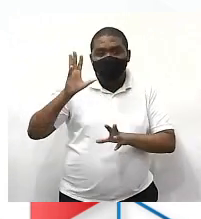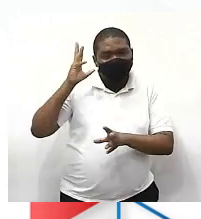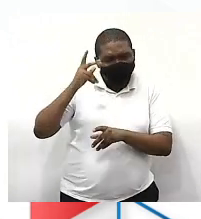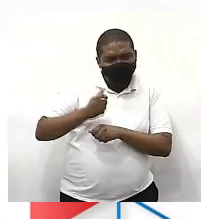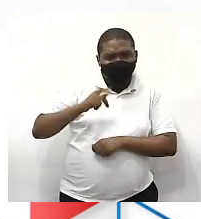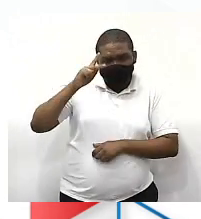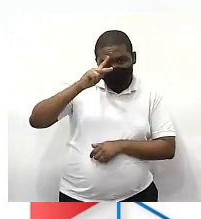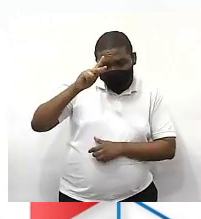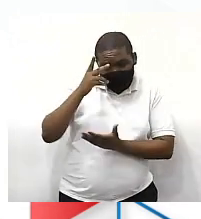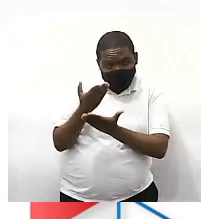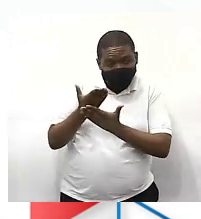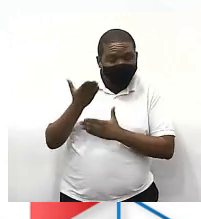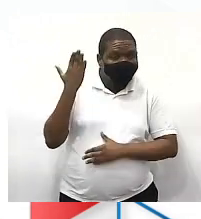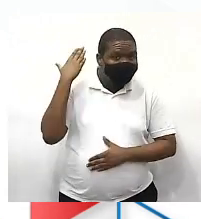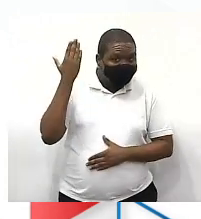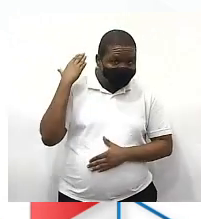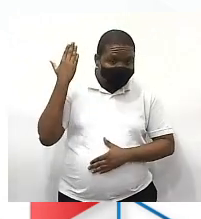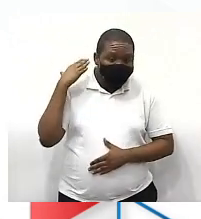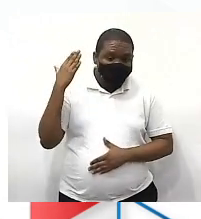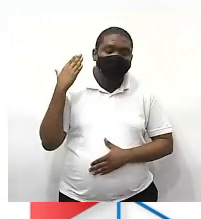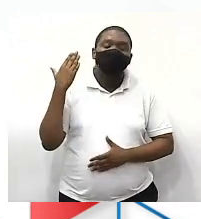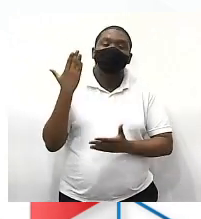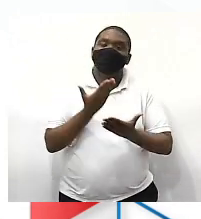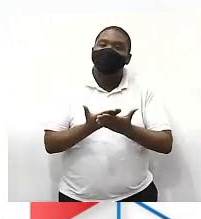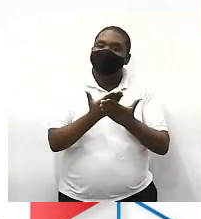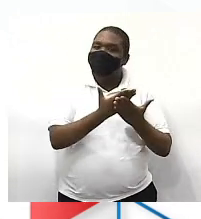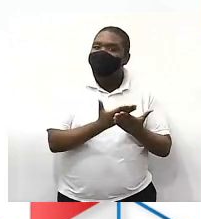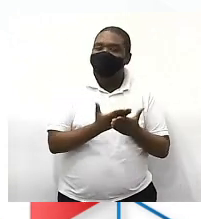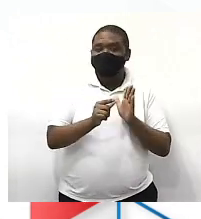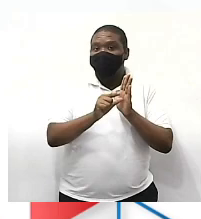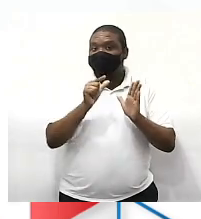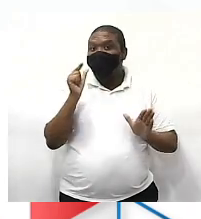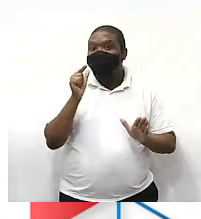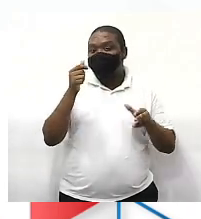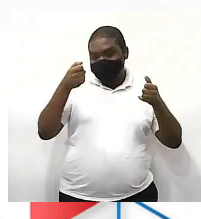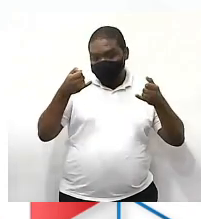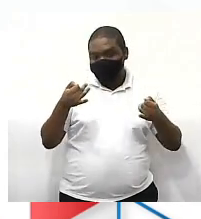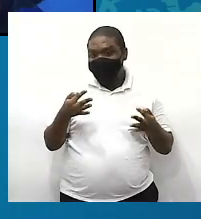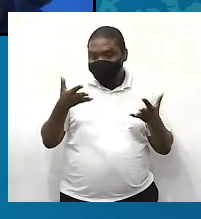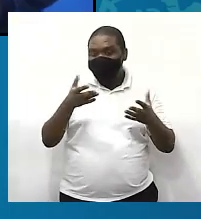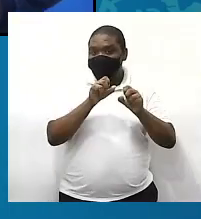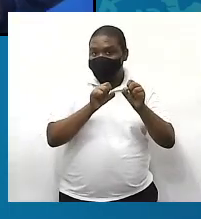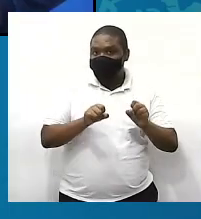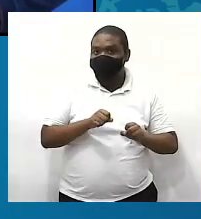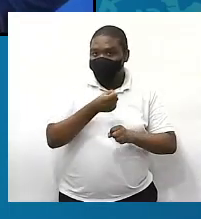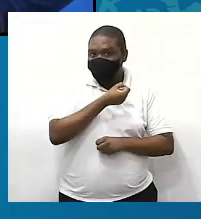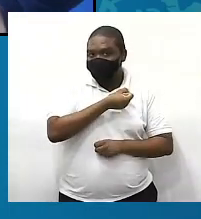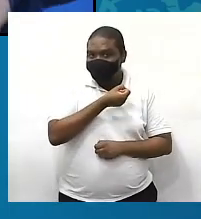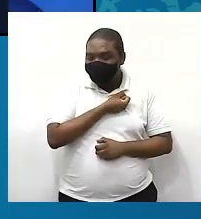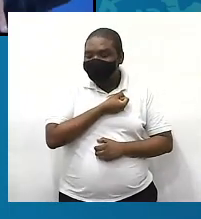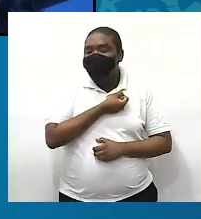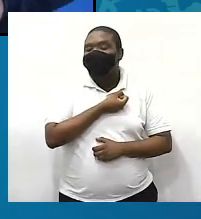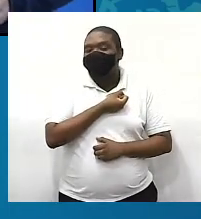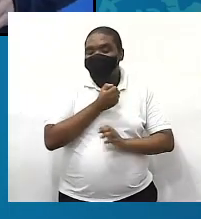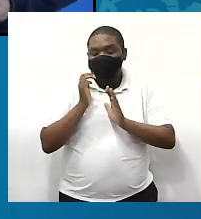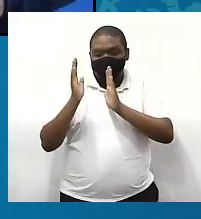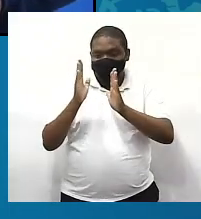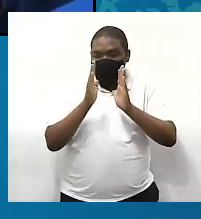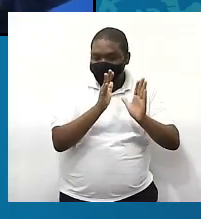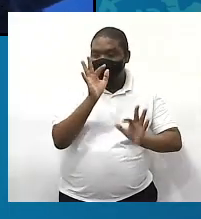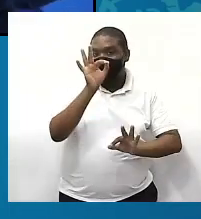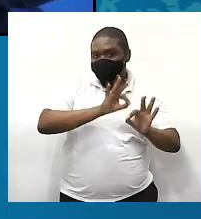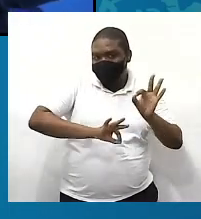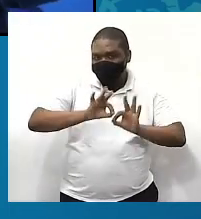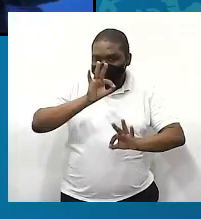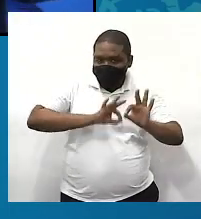recapitulando, tá? Nossa aula passada, na aula anterior, que falava do sistema de numeração decimal. Ordem é quando eu